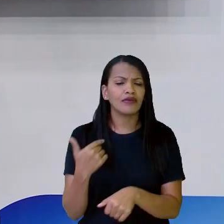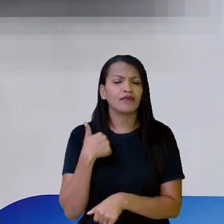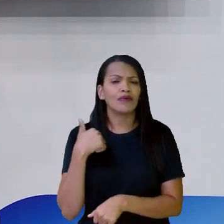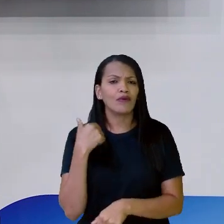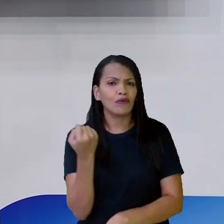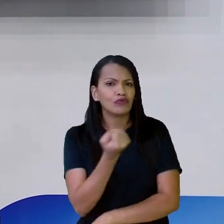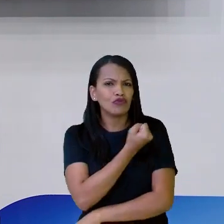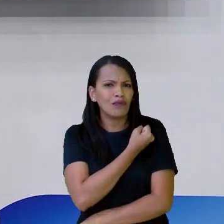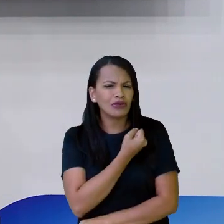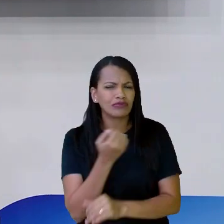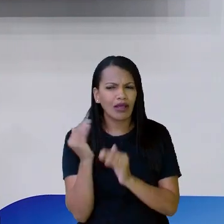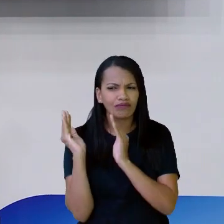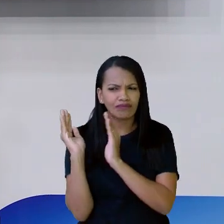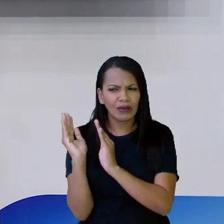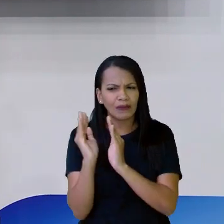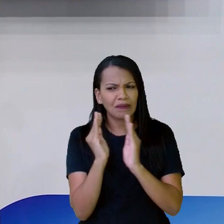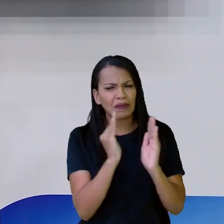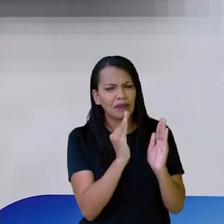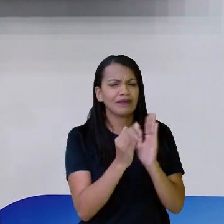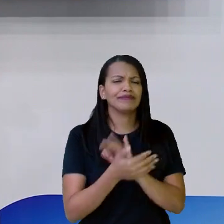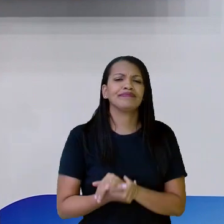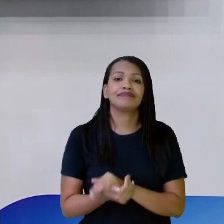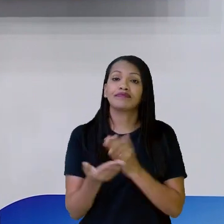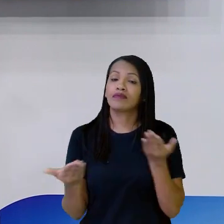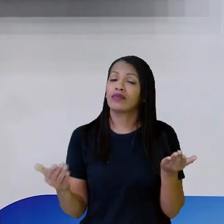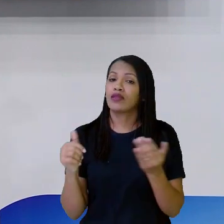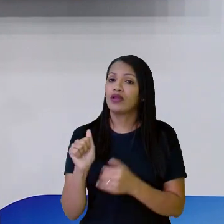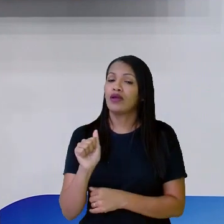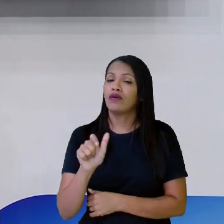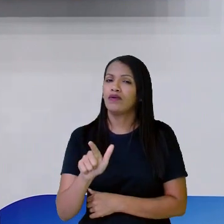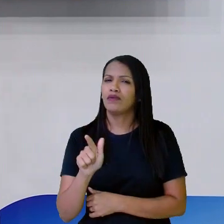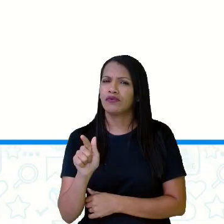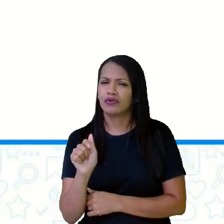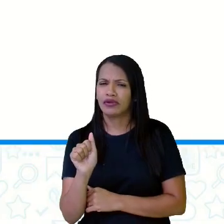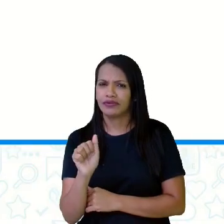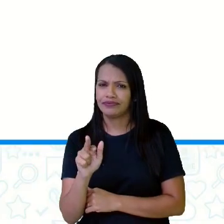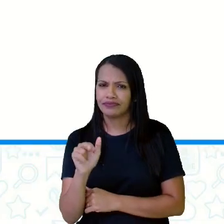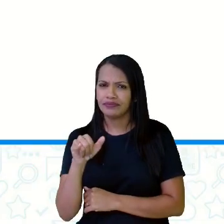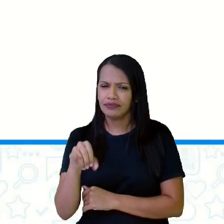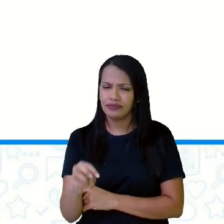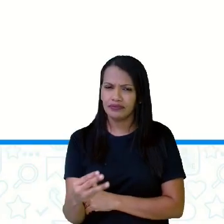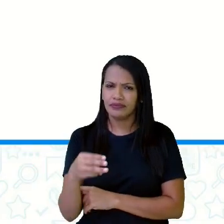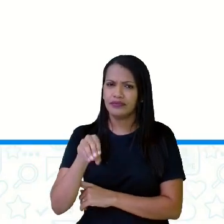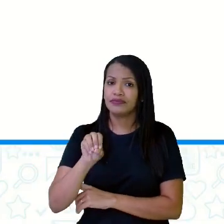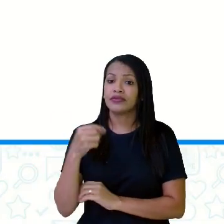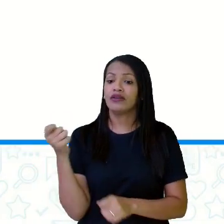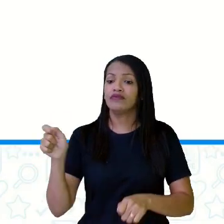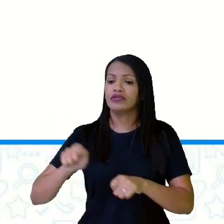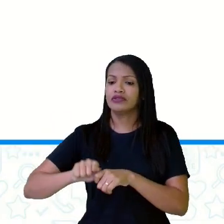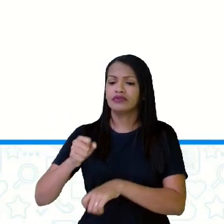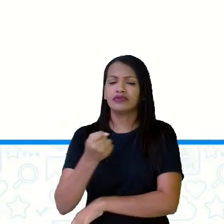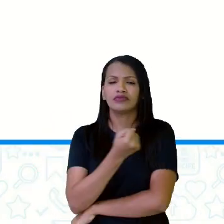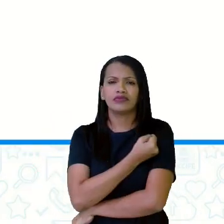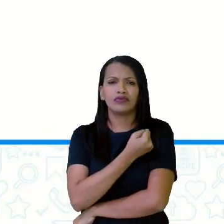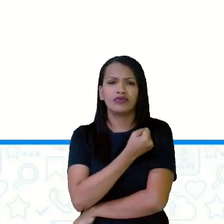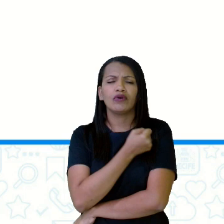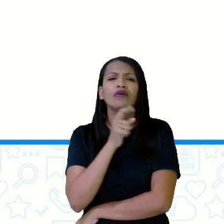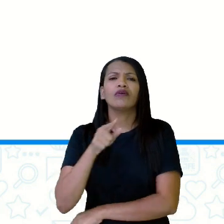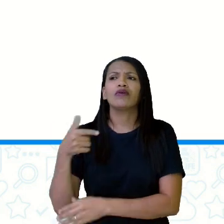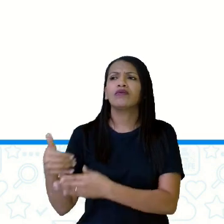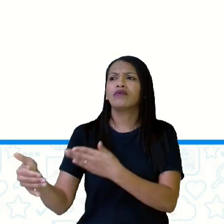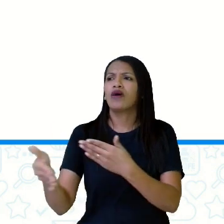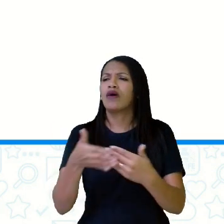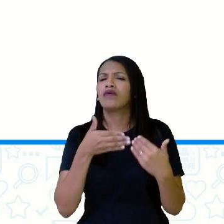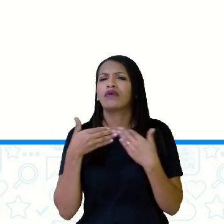está encaixado, tá? Com os algarismos, formamos numerais. Numeral é o nome dado a